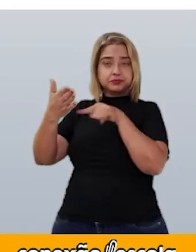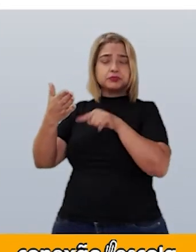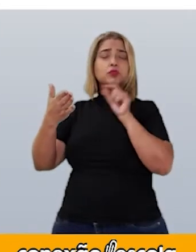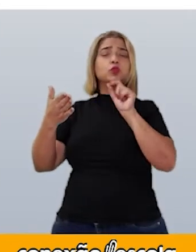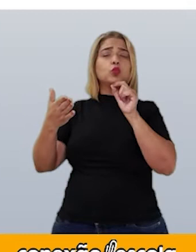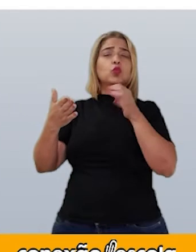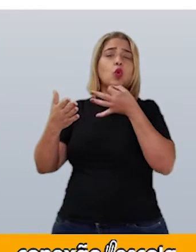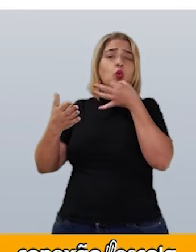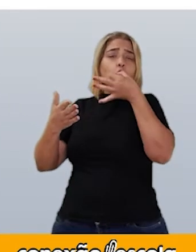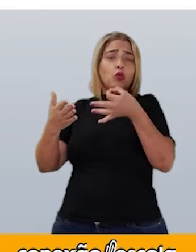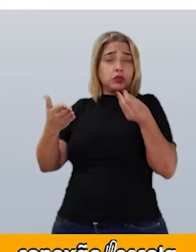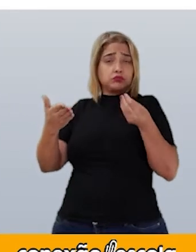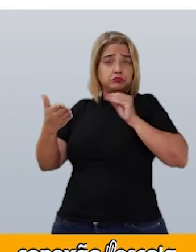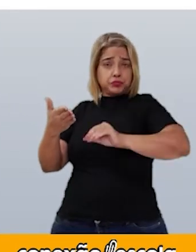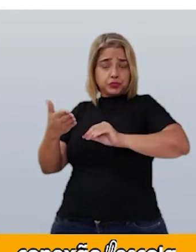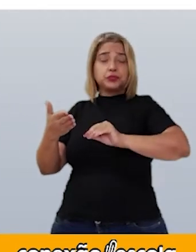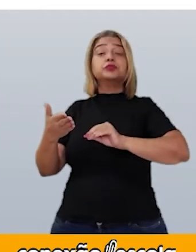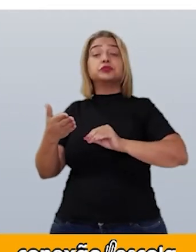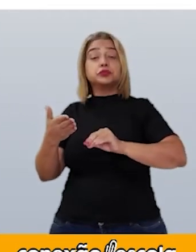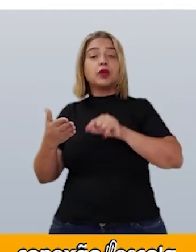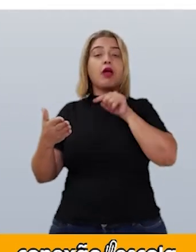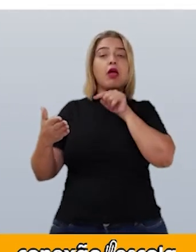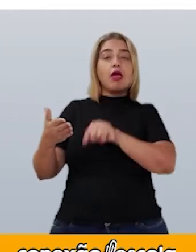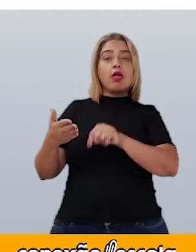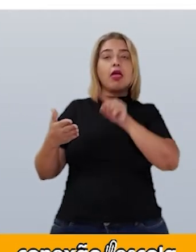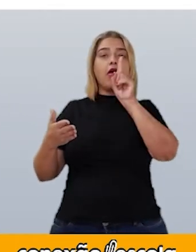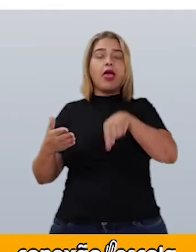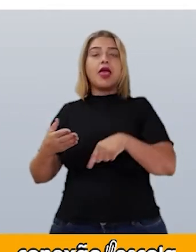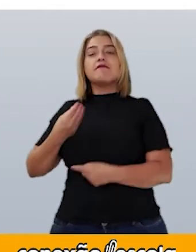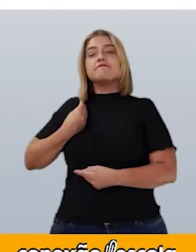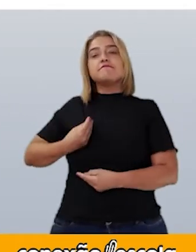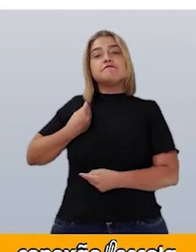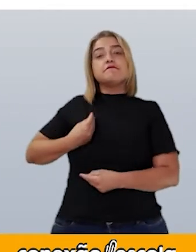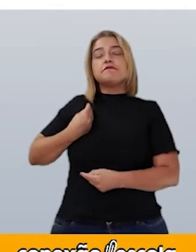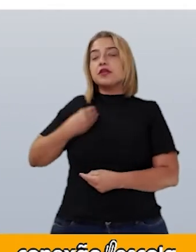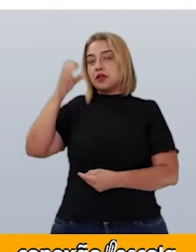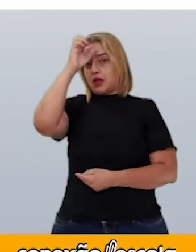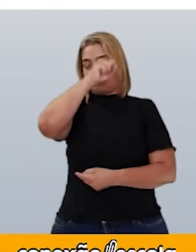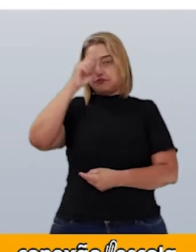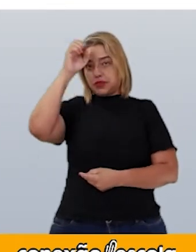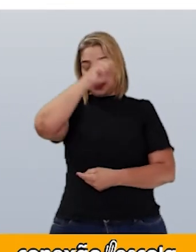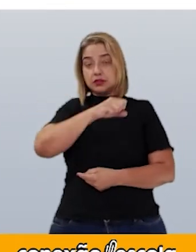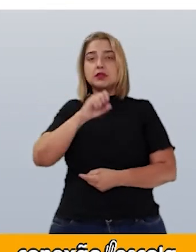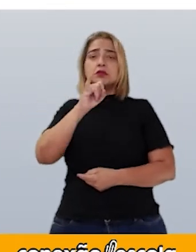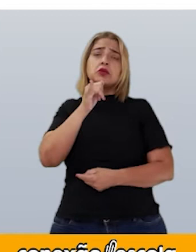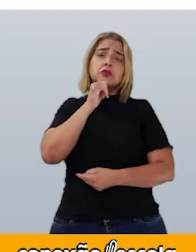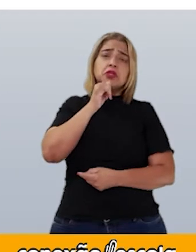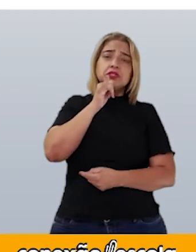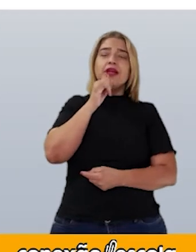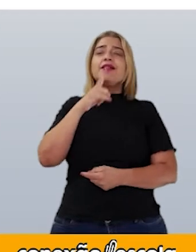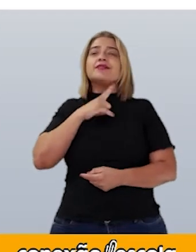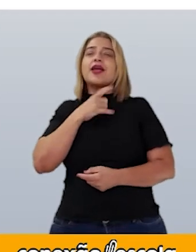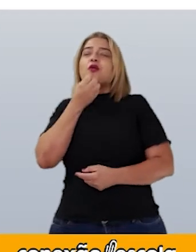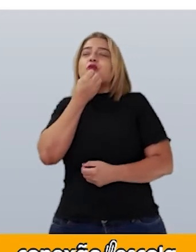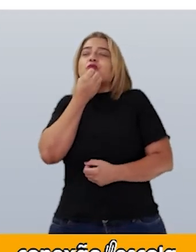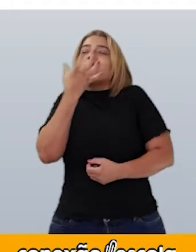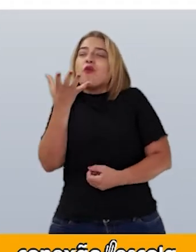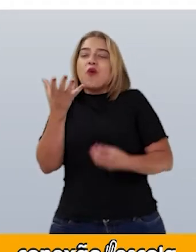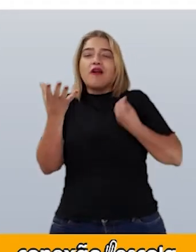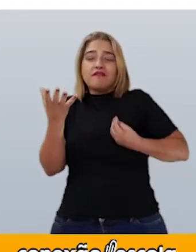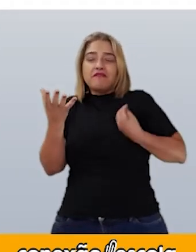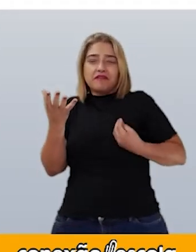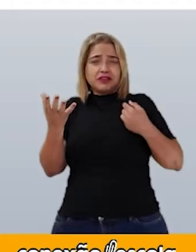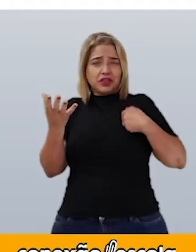postou: lição para a vida. As coisas boas da vida, às vezes, não custam